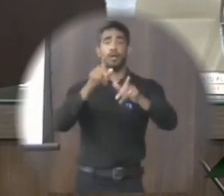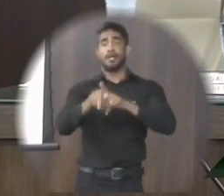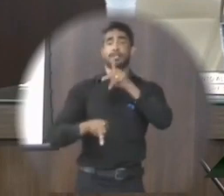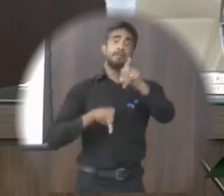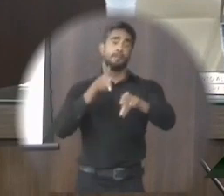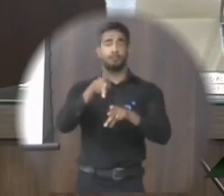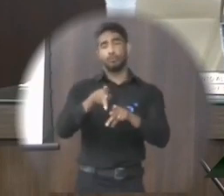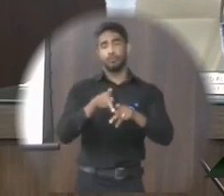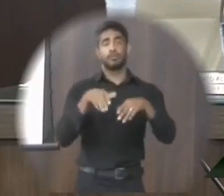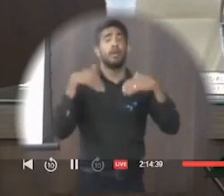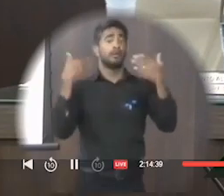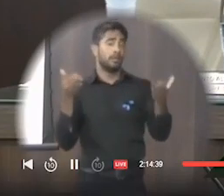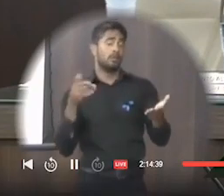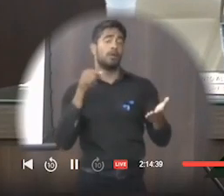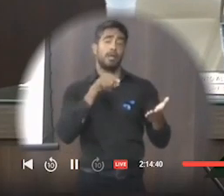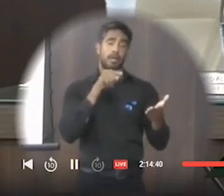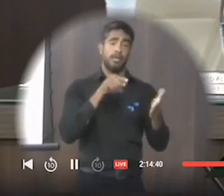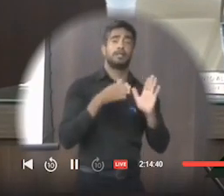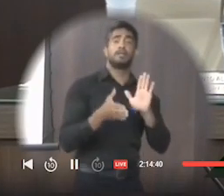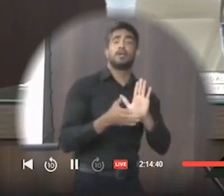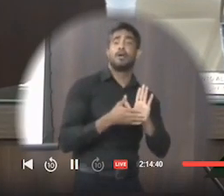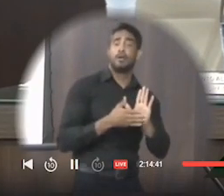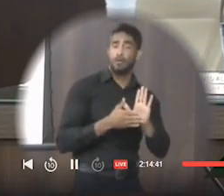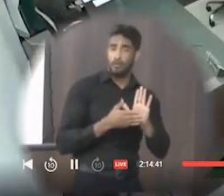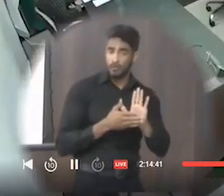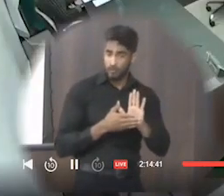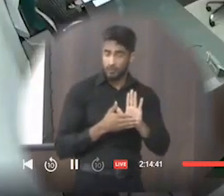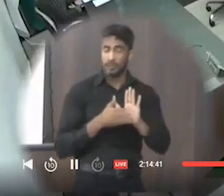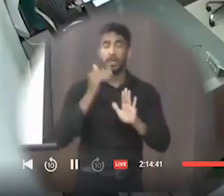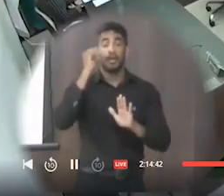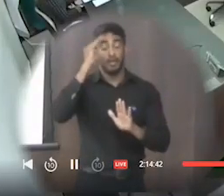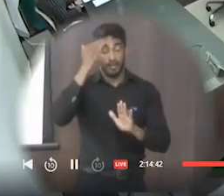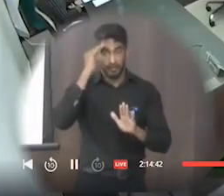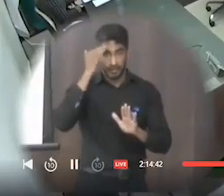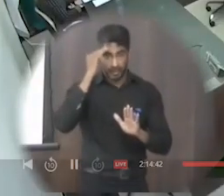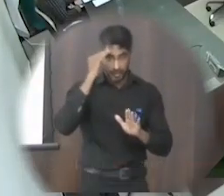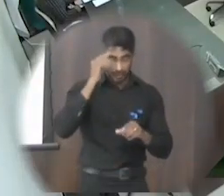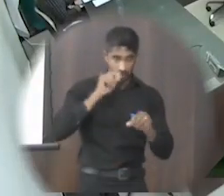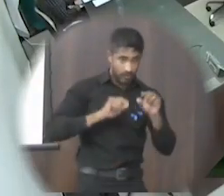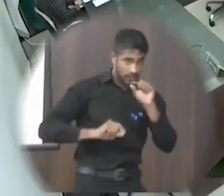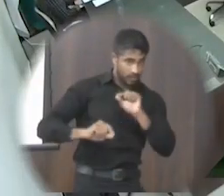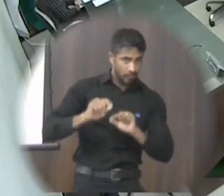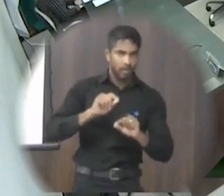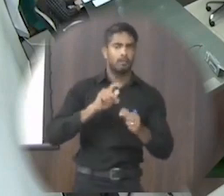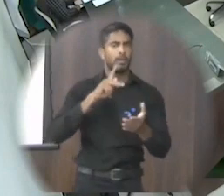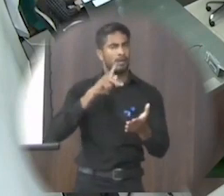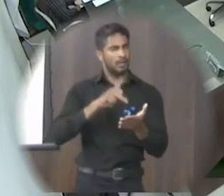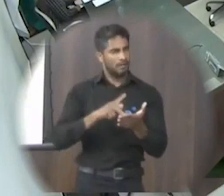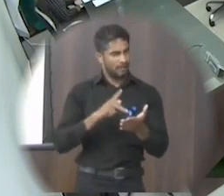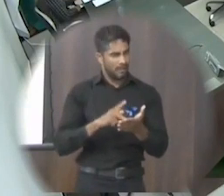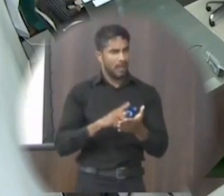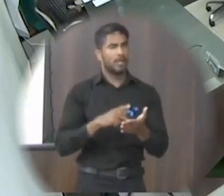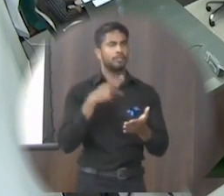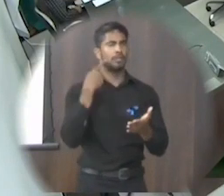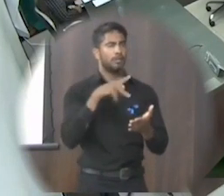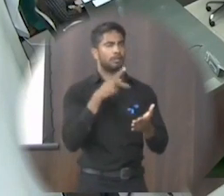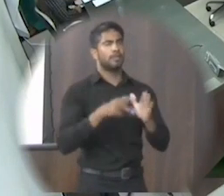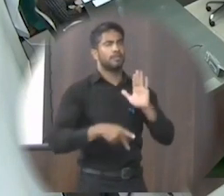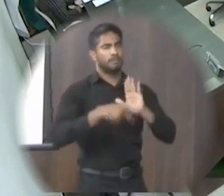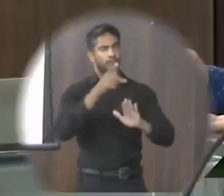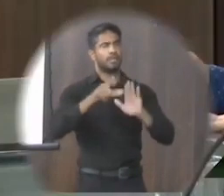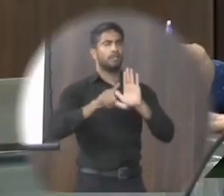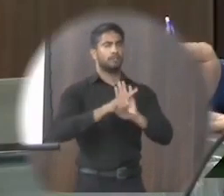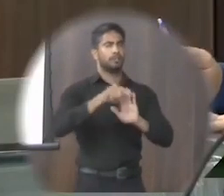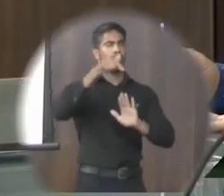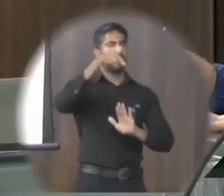públicos. Conclusão. Em face do exposto, concluímos pela juridicidade e pela legalidade do projeto de